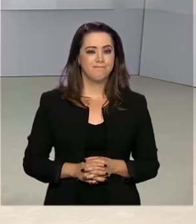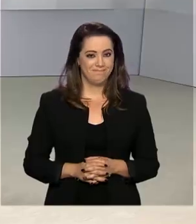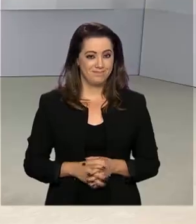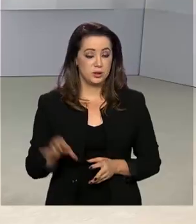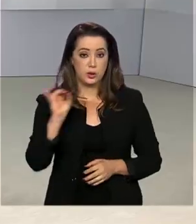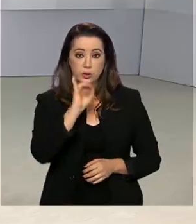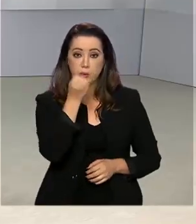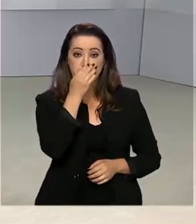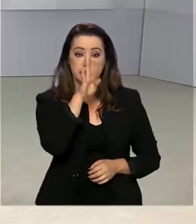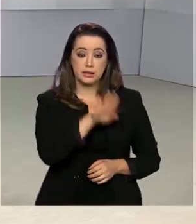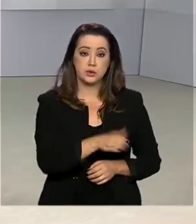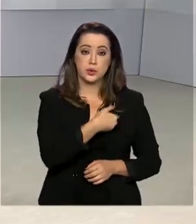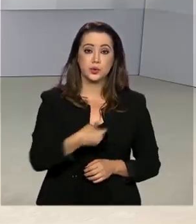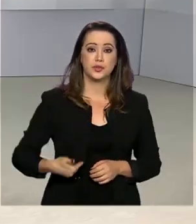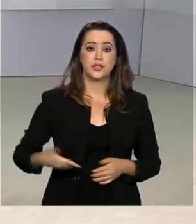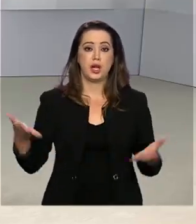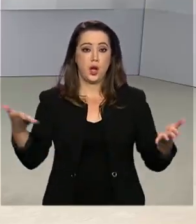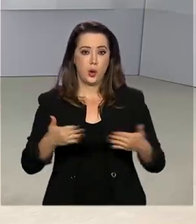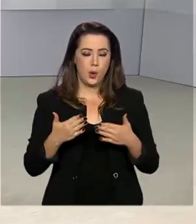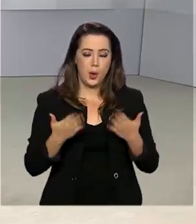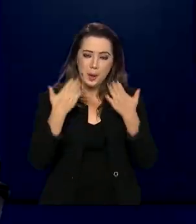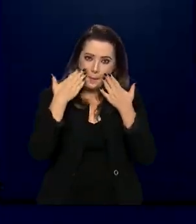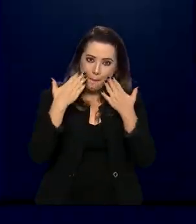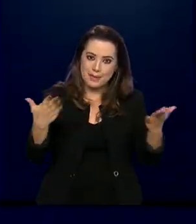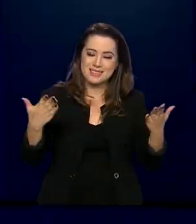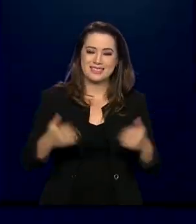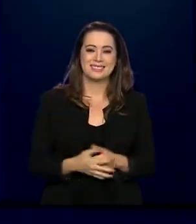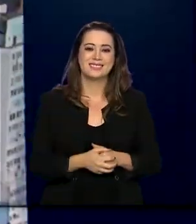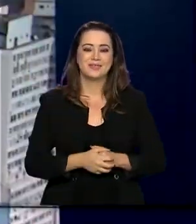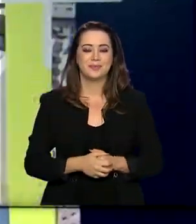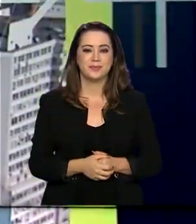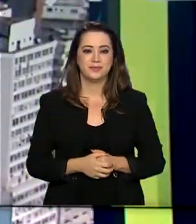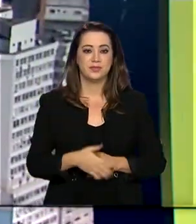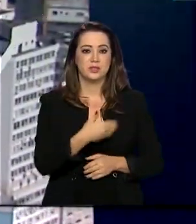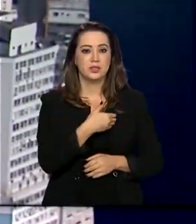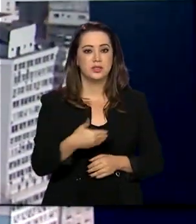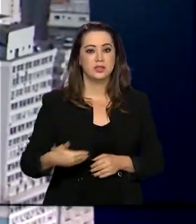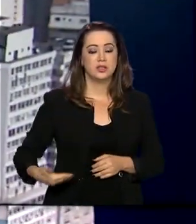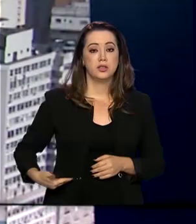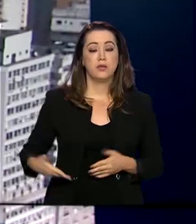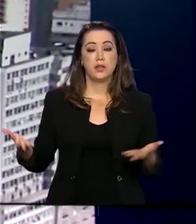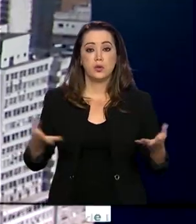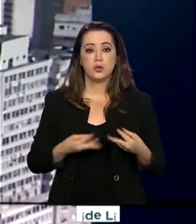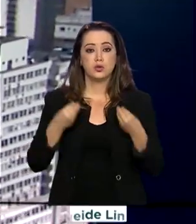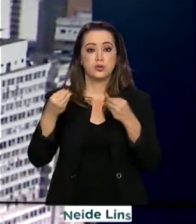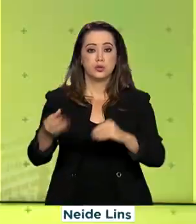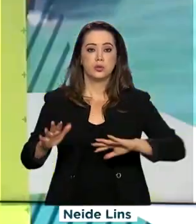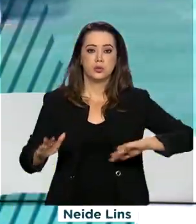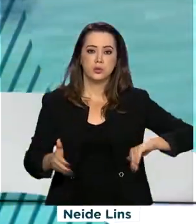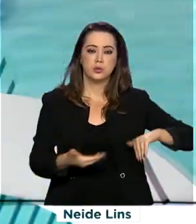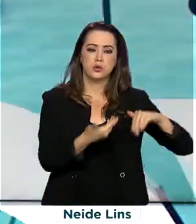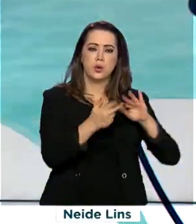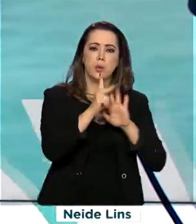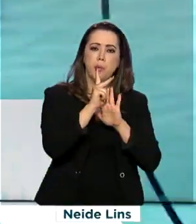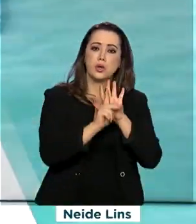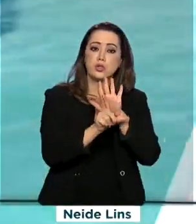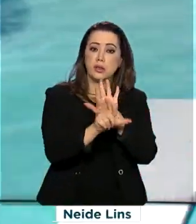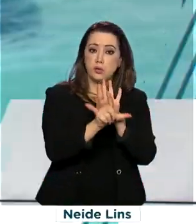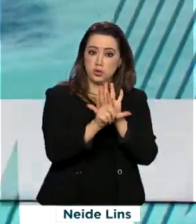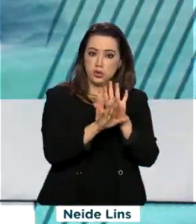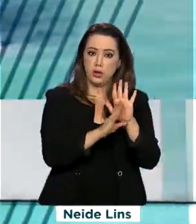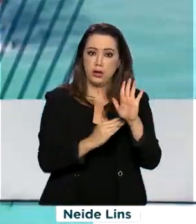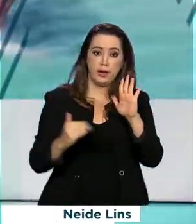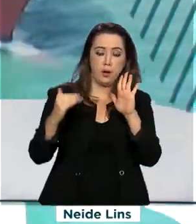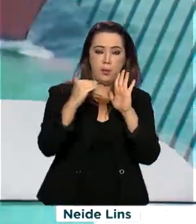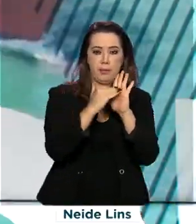Olá, boa tarde. O governo agora está no ar. O governo encaminhou hoje ao Congresso Nacional um projeto de lei que